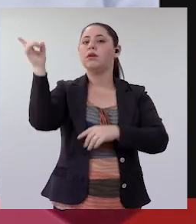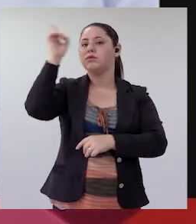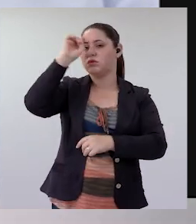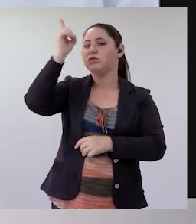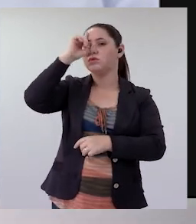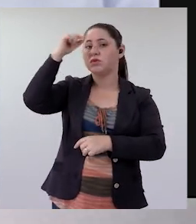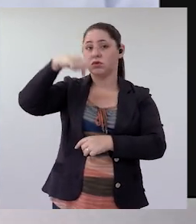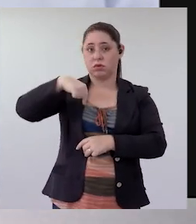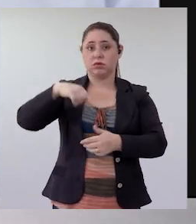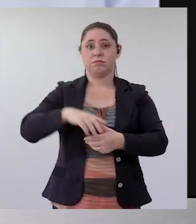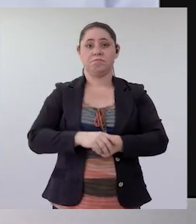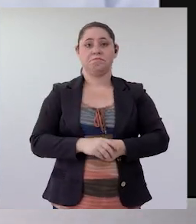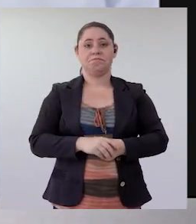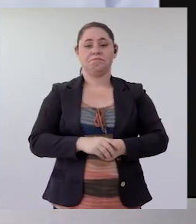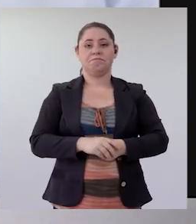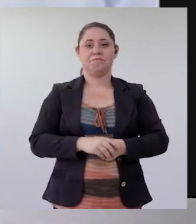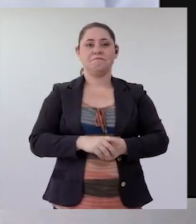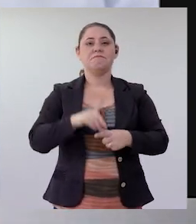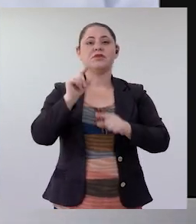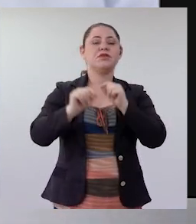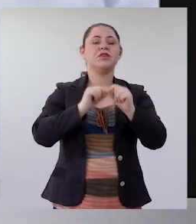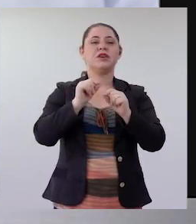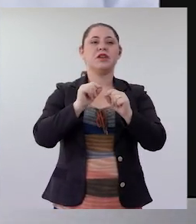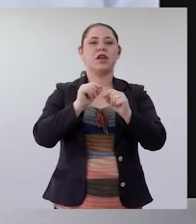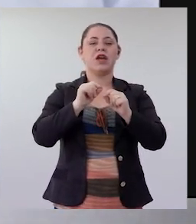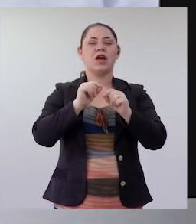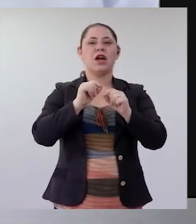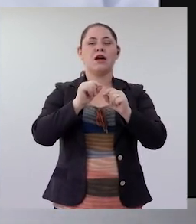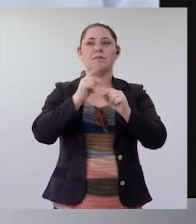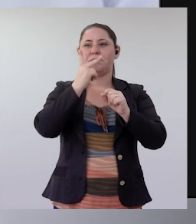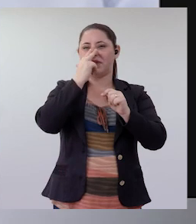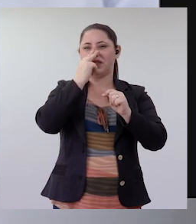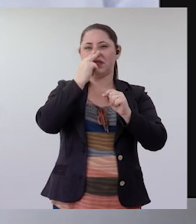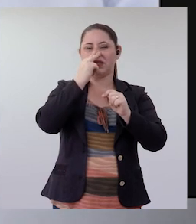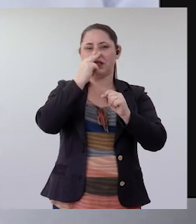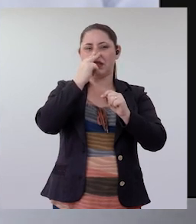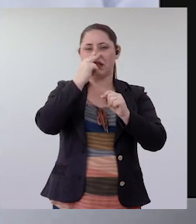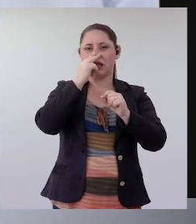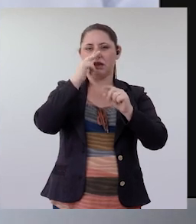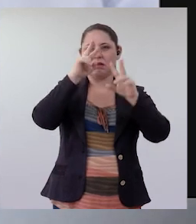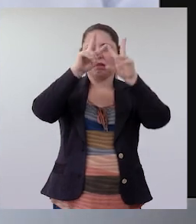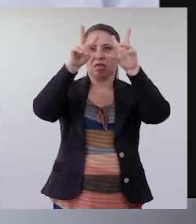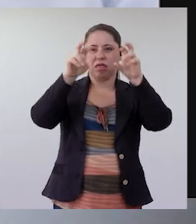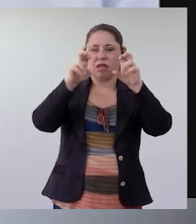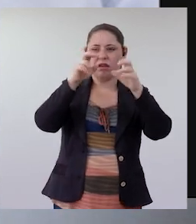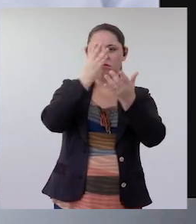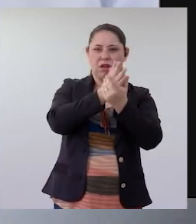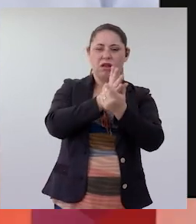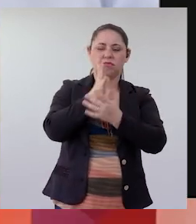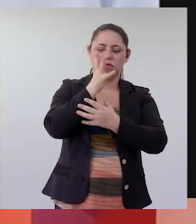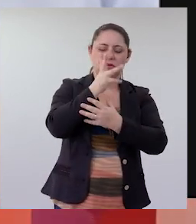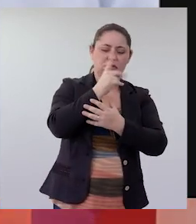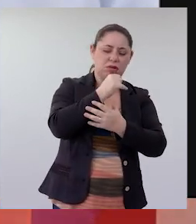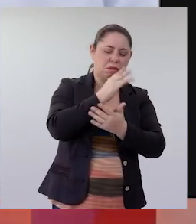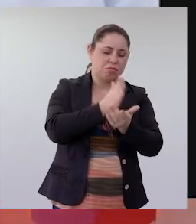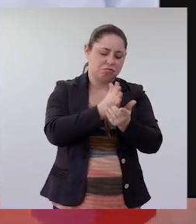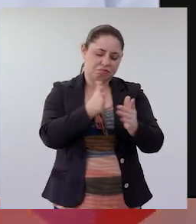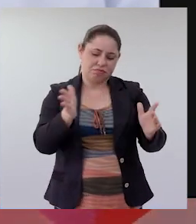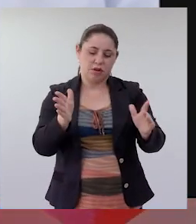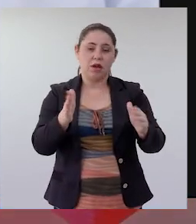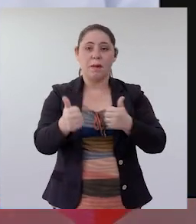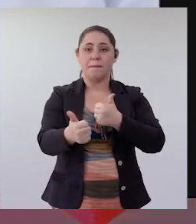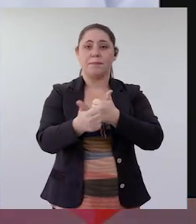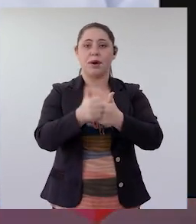trabalho diário aqui para desconstruir essa imagem que nós temos, enquanto cartórios, de burocráticos e aproximar